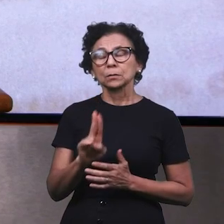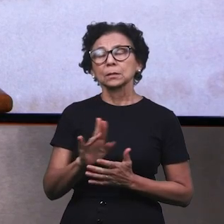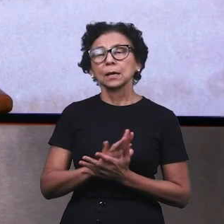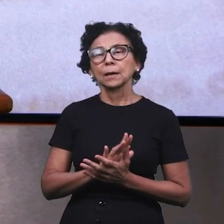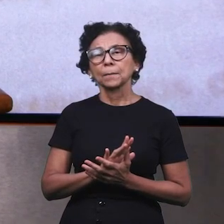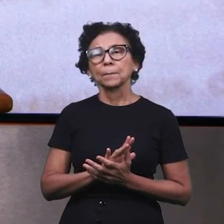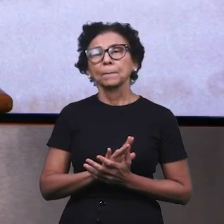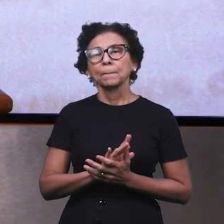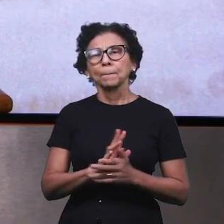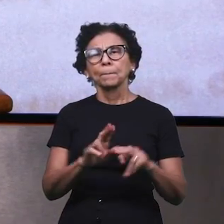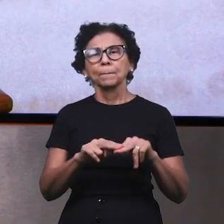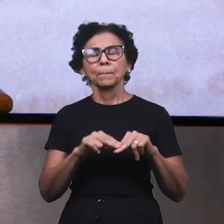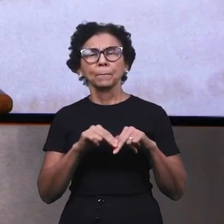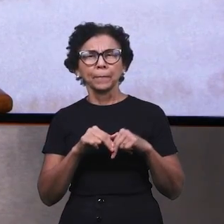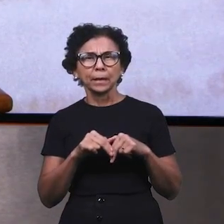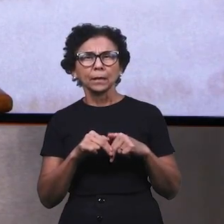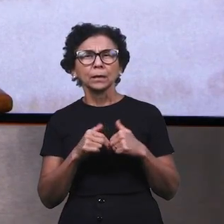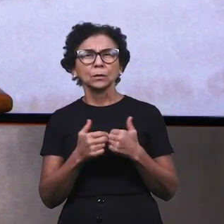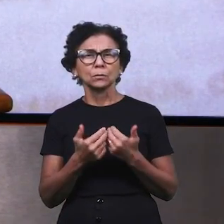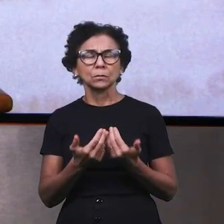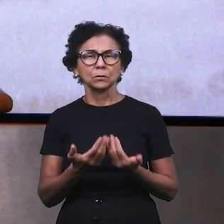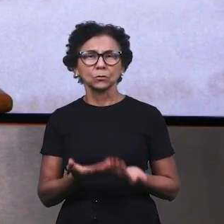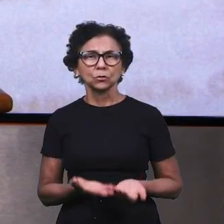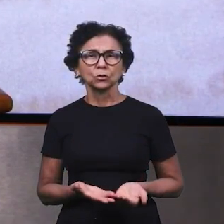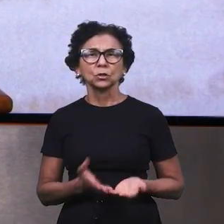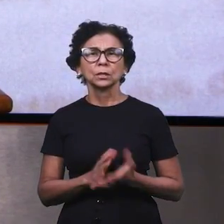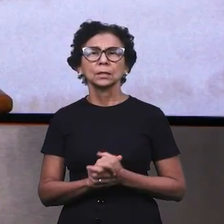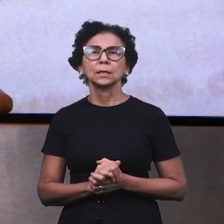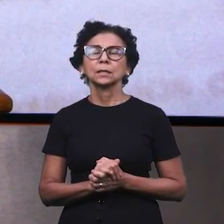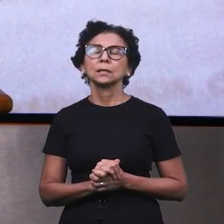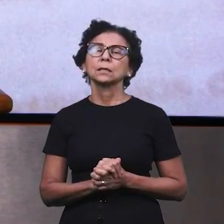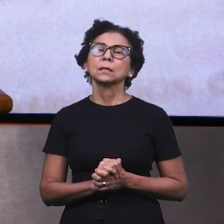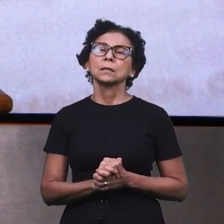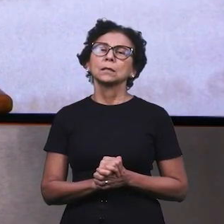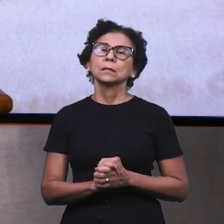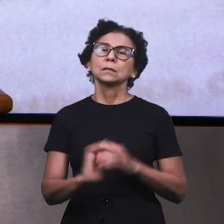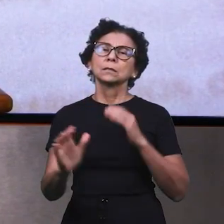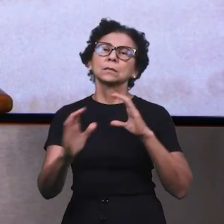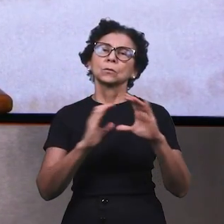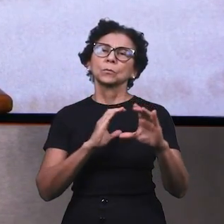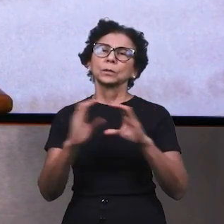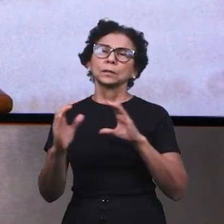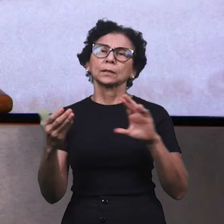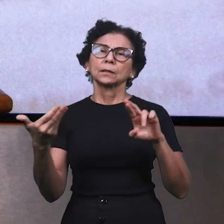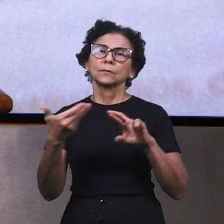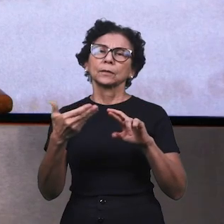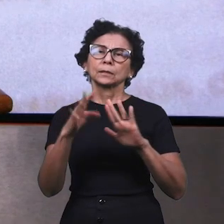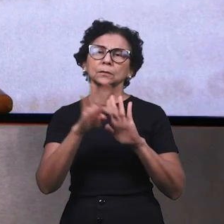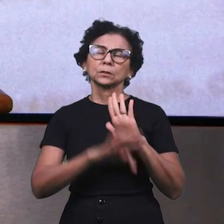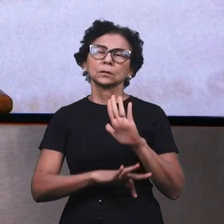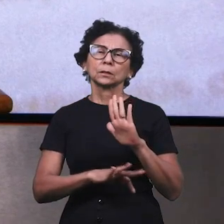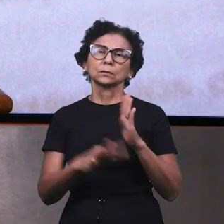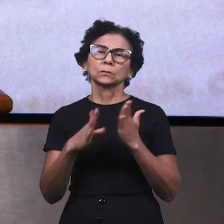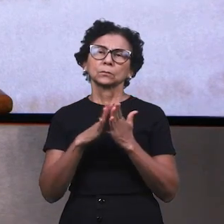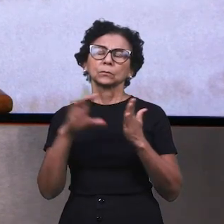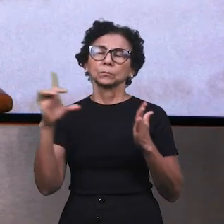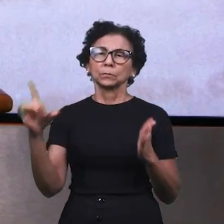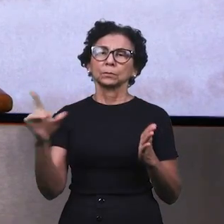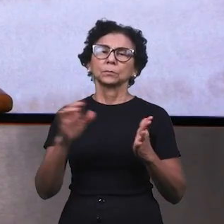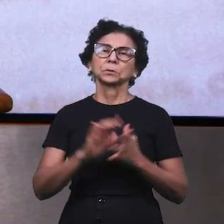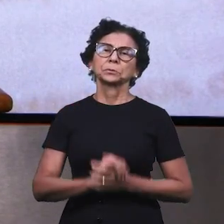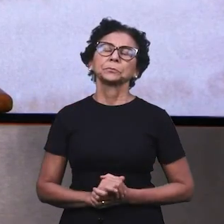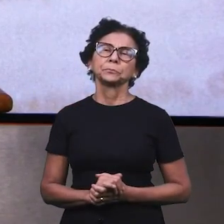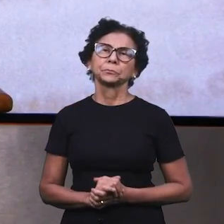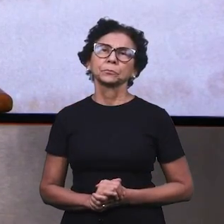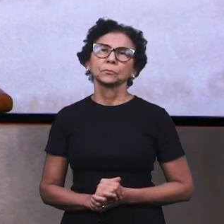explorar ao máximo as possibilidades comunicativas do texto bíblico. A